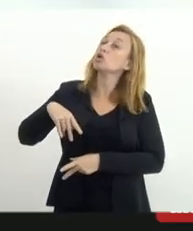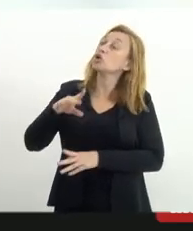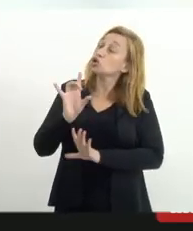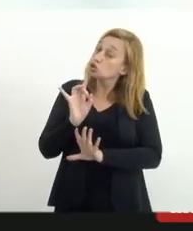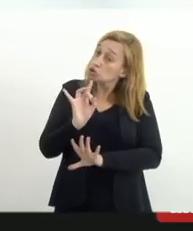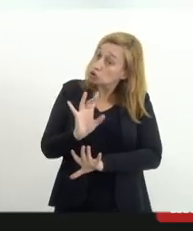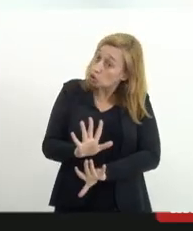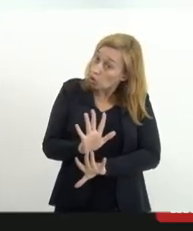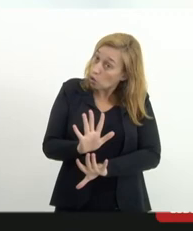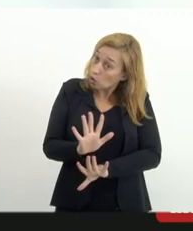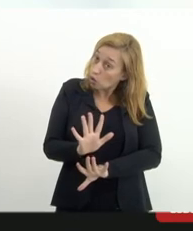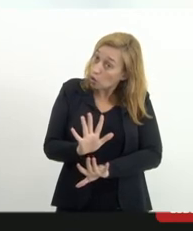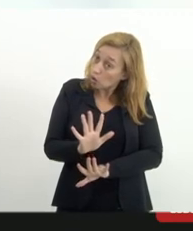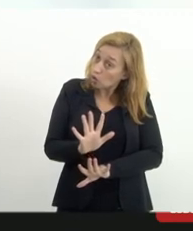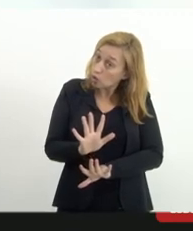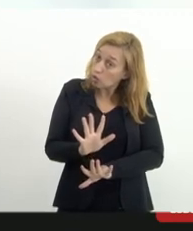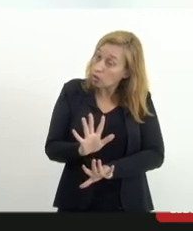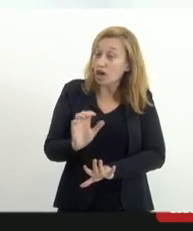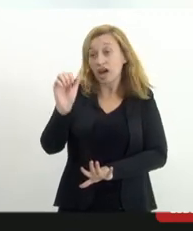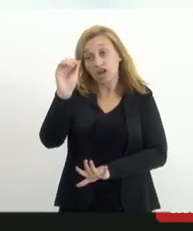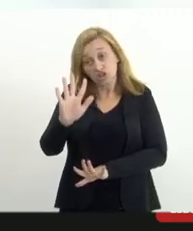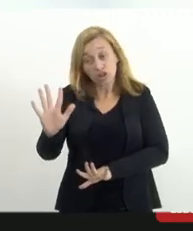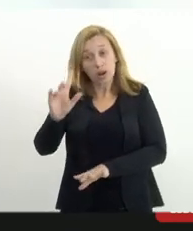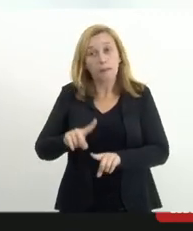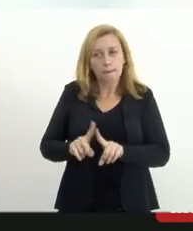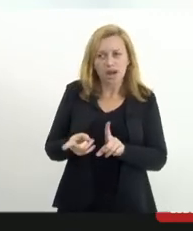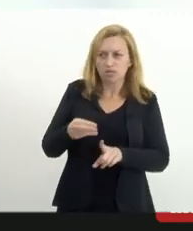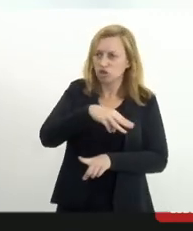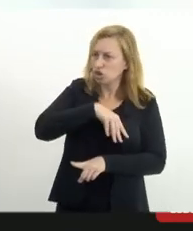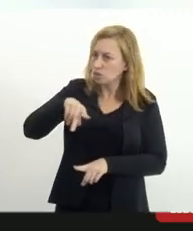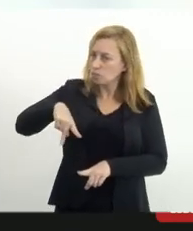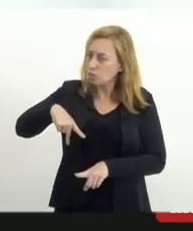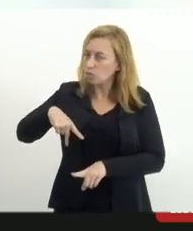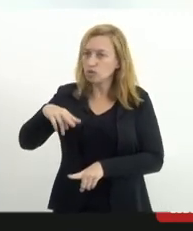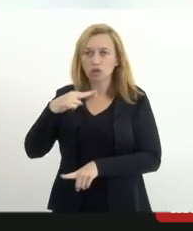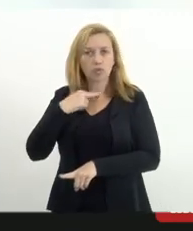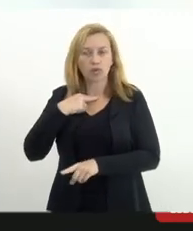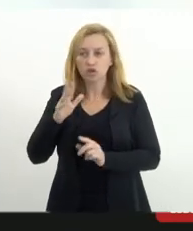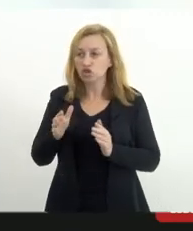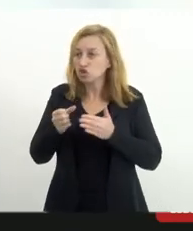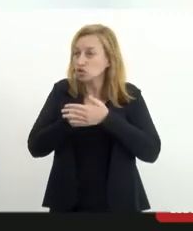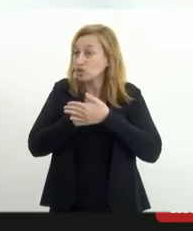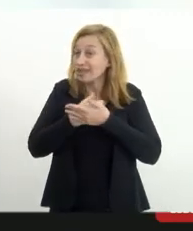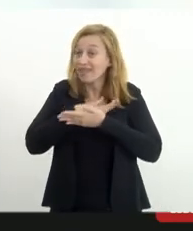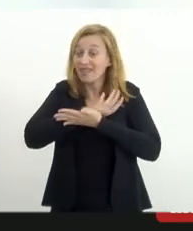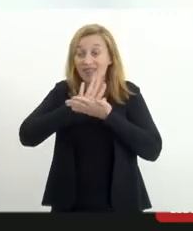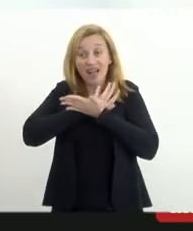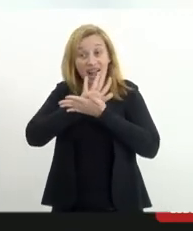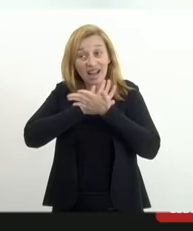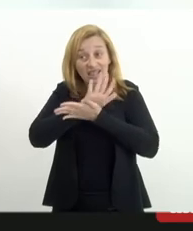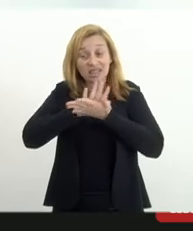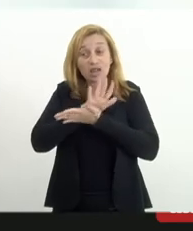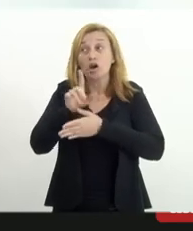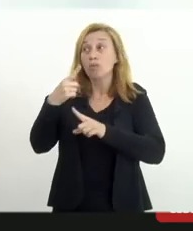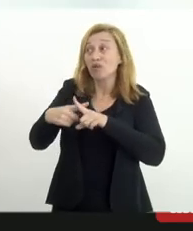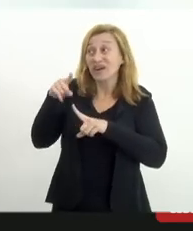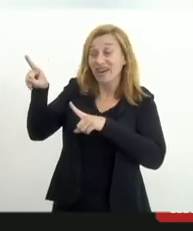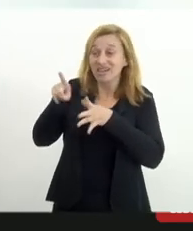questão geral, mas não para o Ministério Público, porque são os